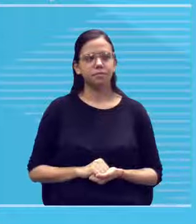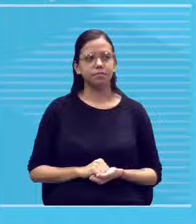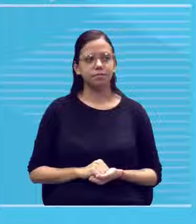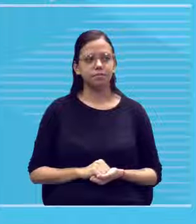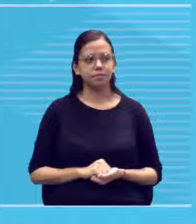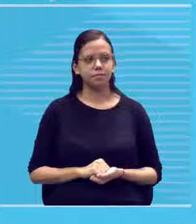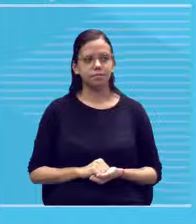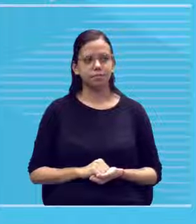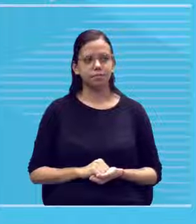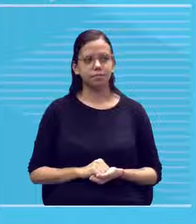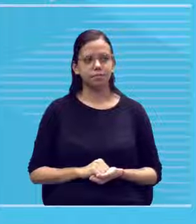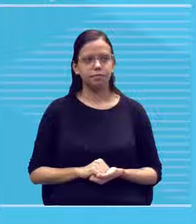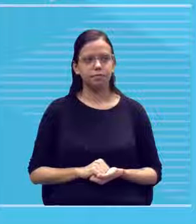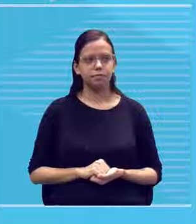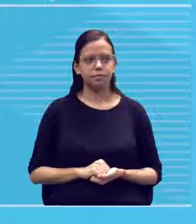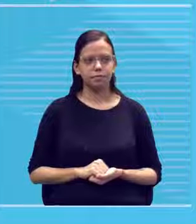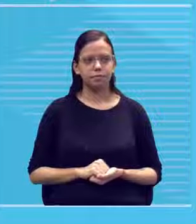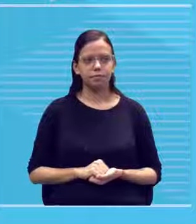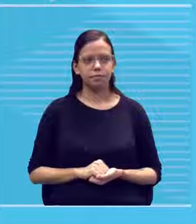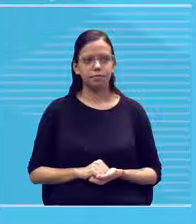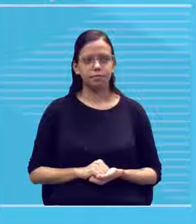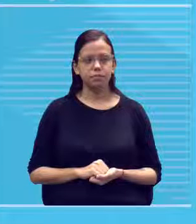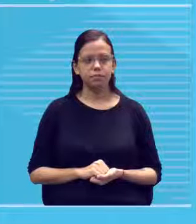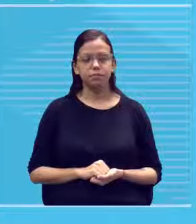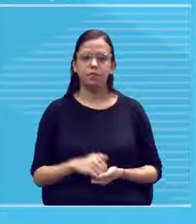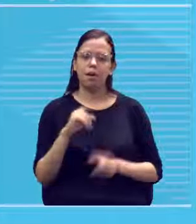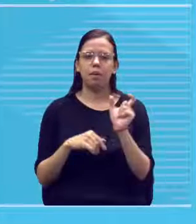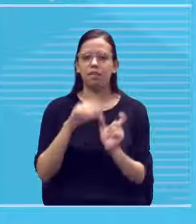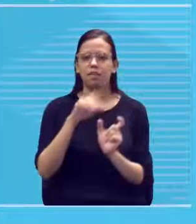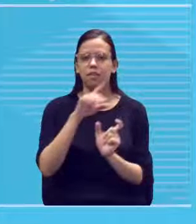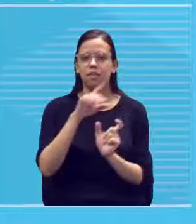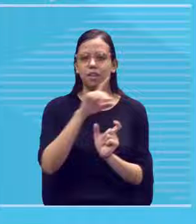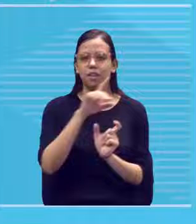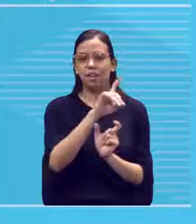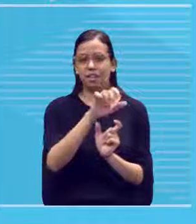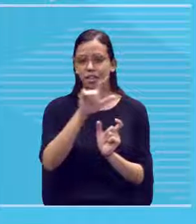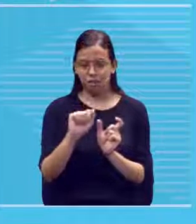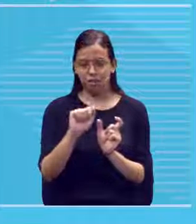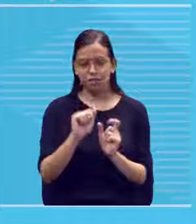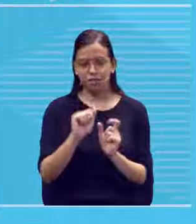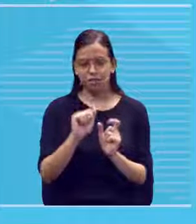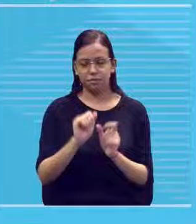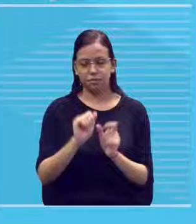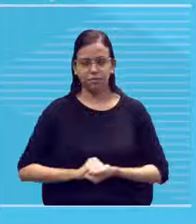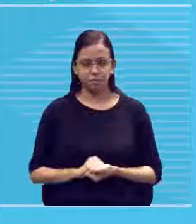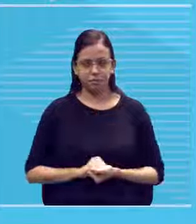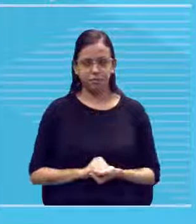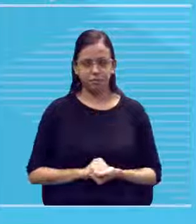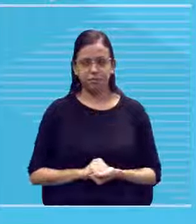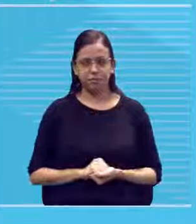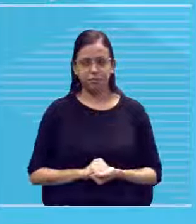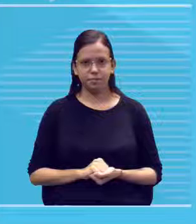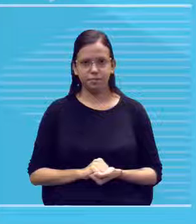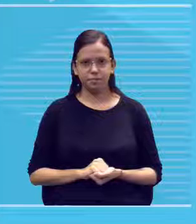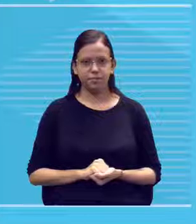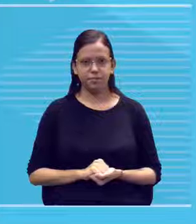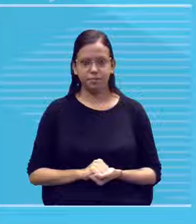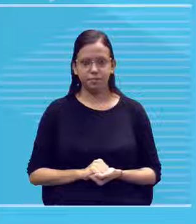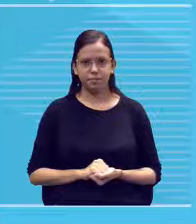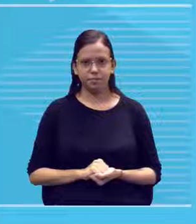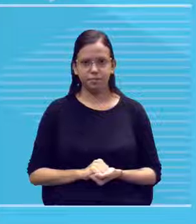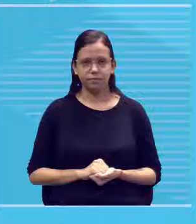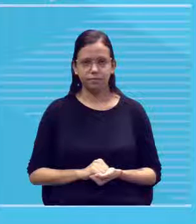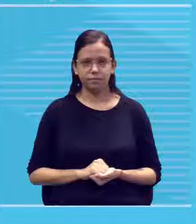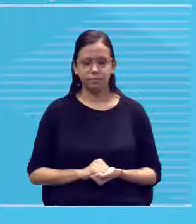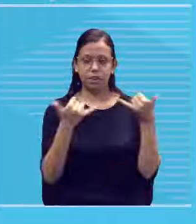e aqui a palavra se eu não estou enganado é o dela Hum lá nos